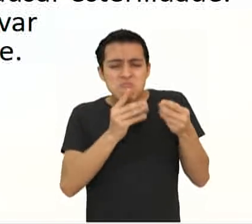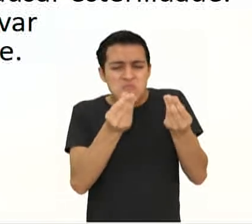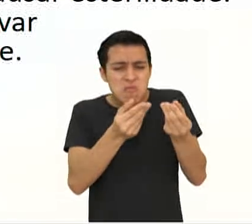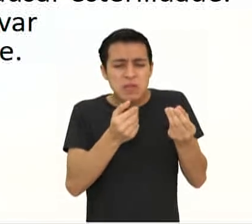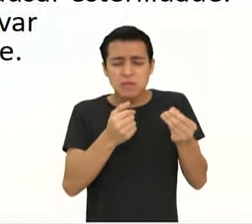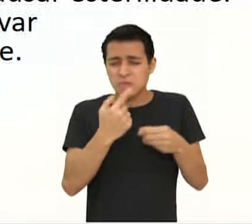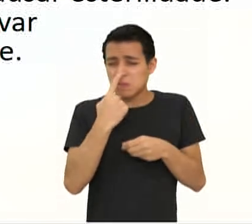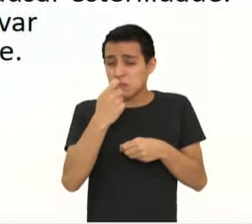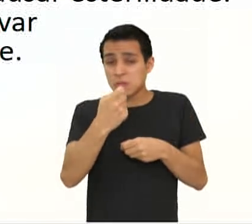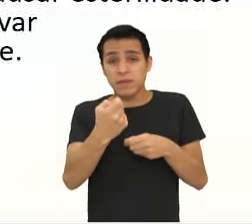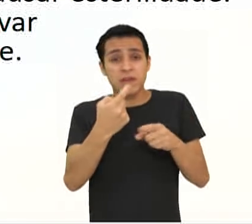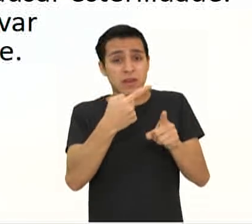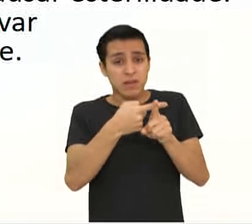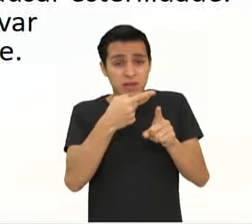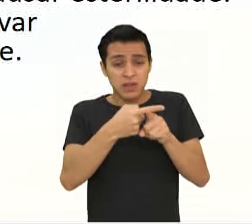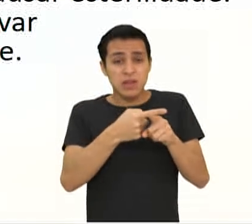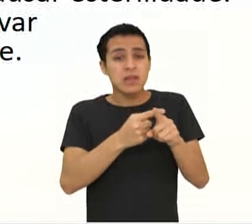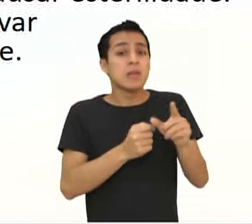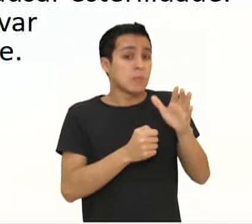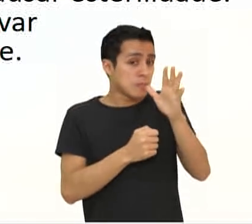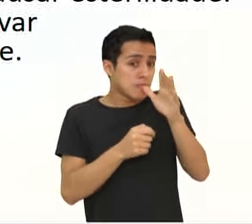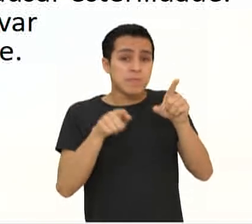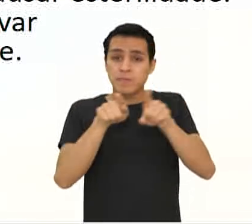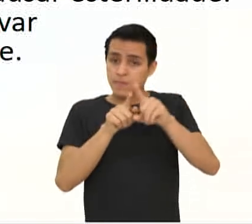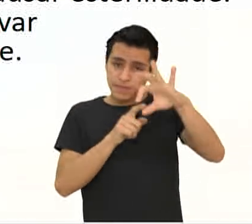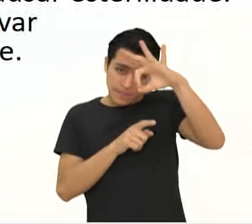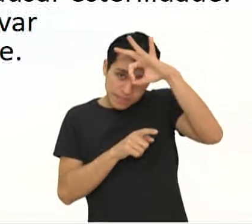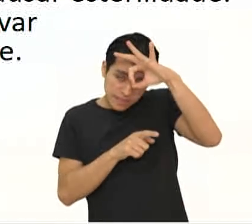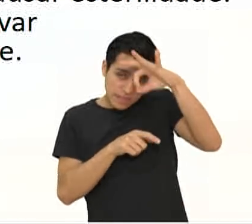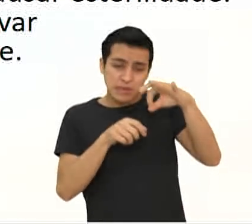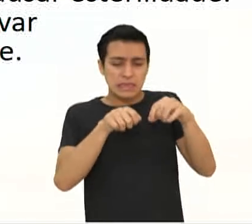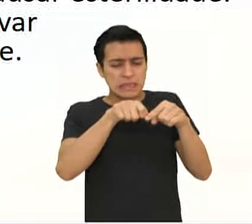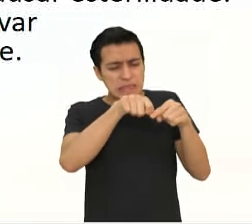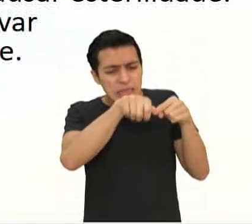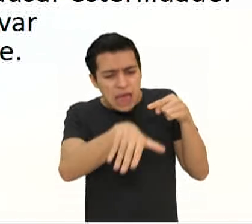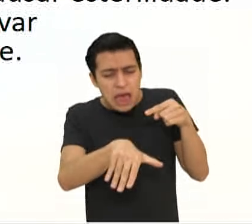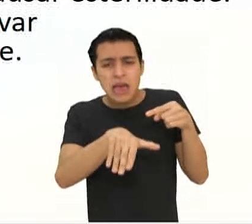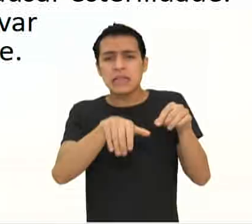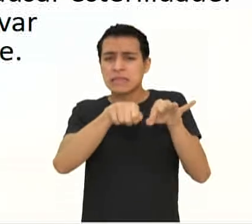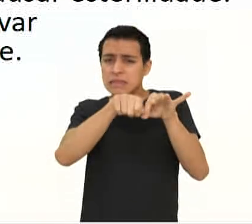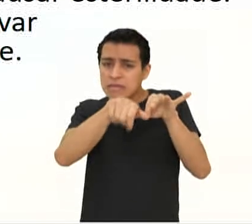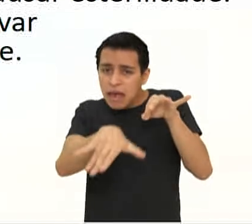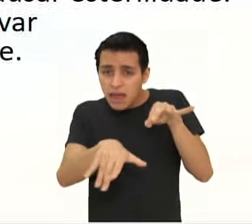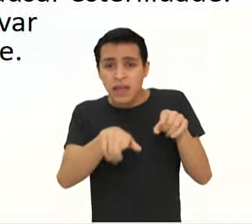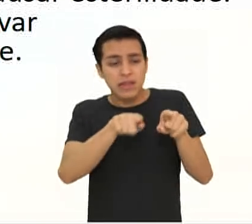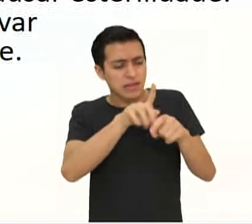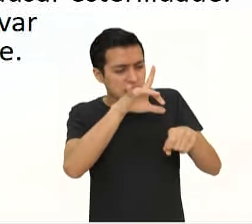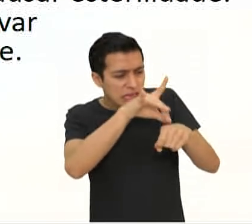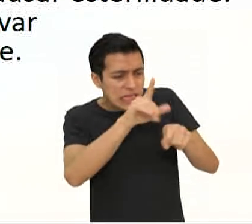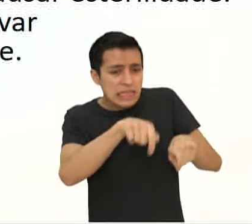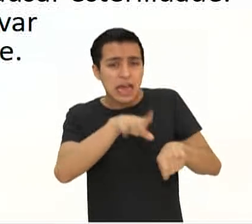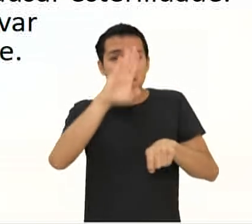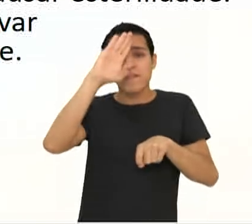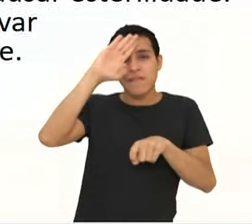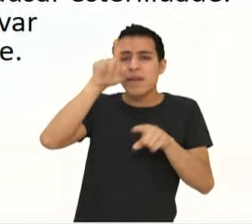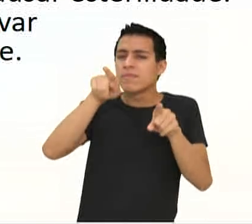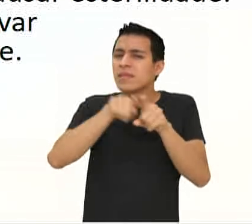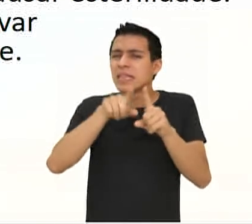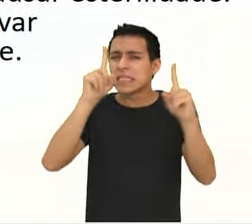mal cheirosa, que sai lá do pênis e da vagina. E é uma doença que também causa febre,